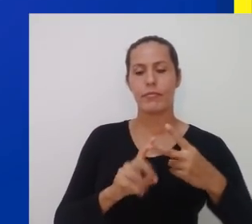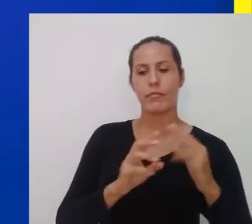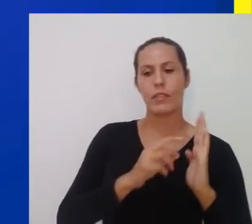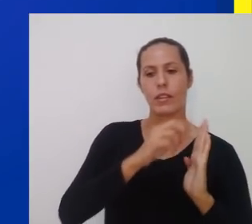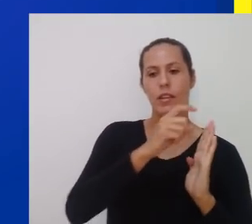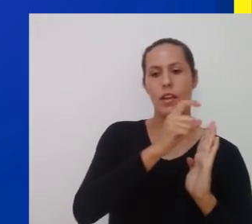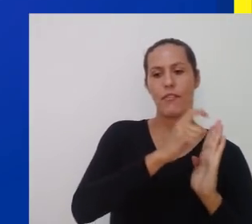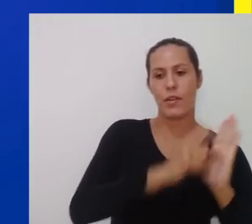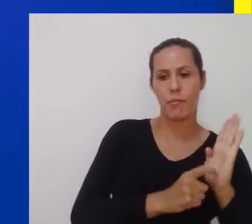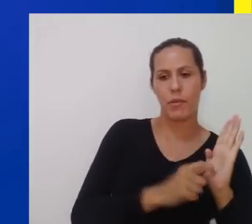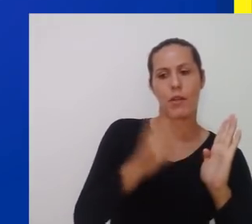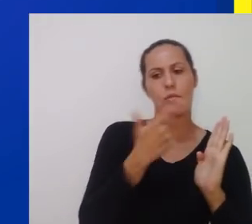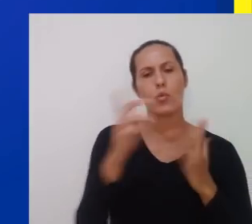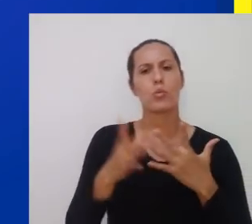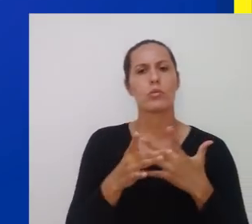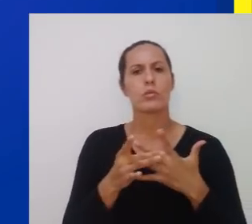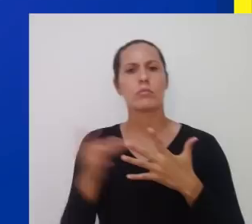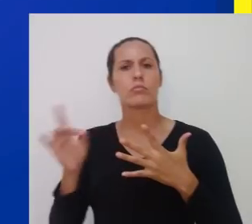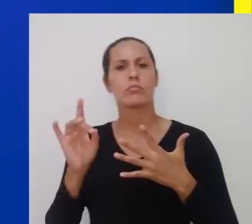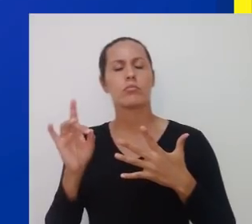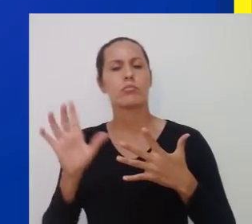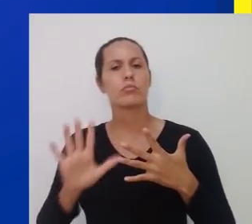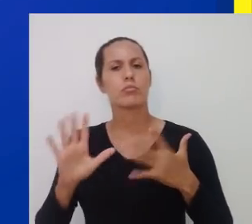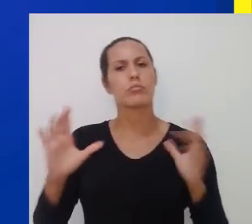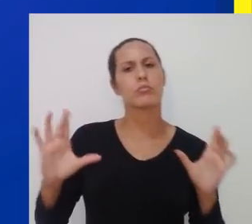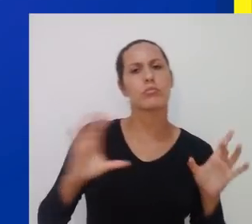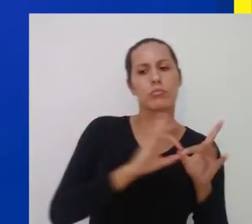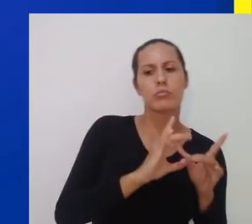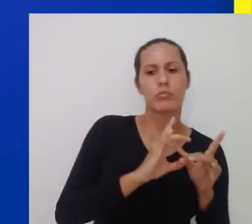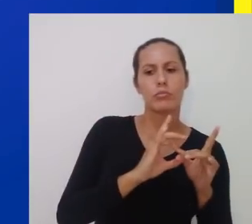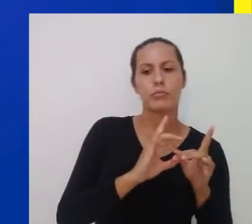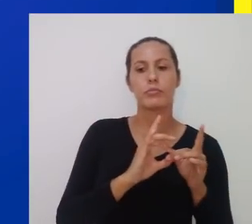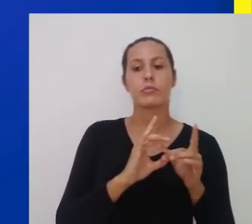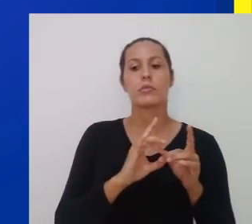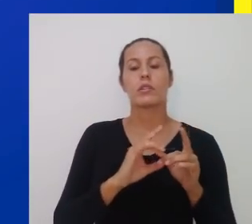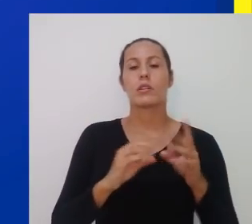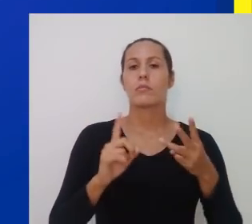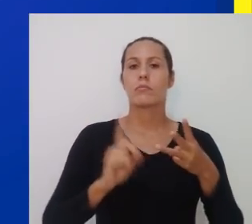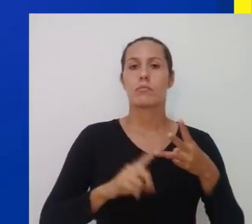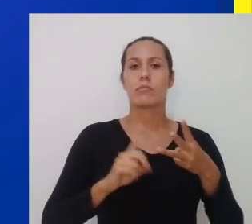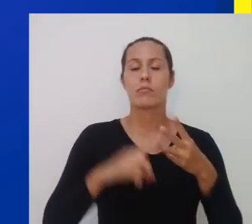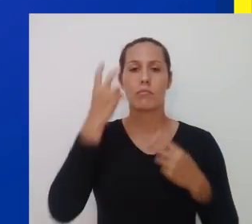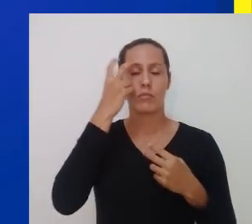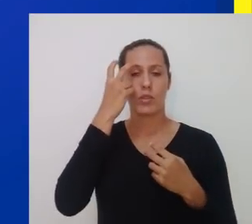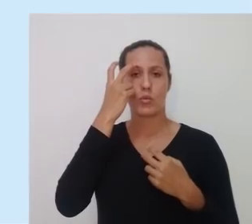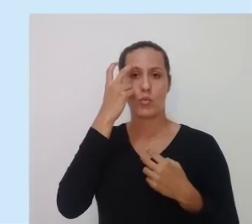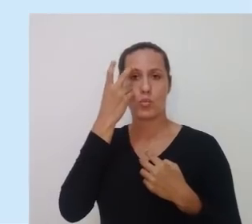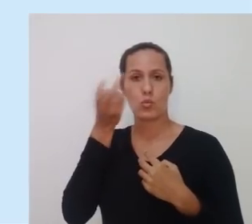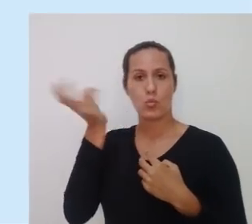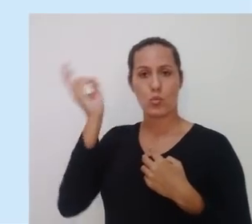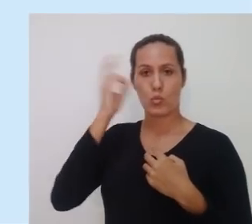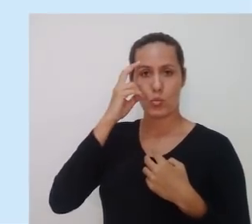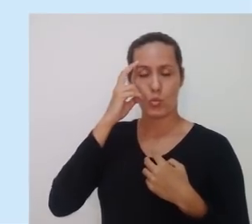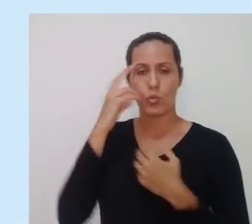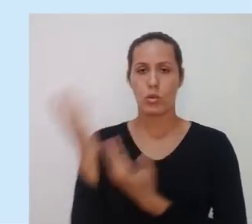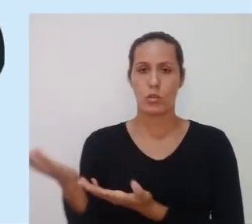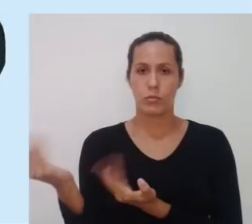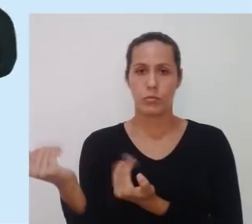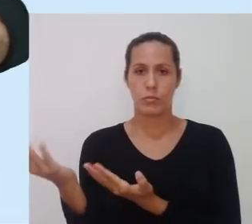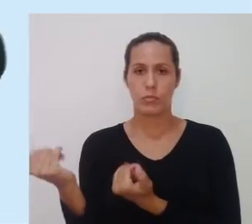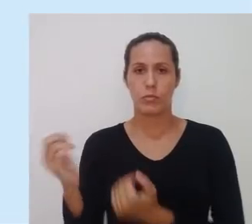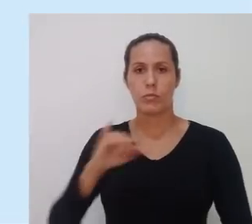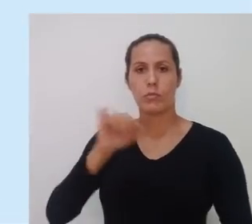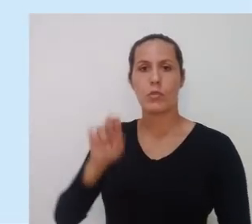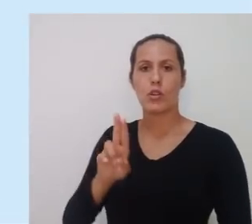Relação do verbal com outras semioses, cultura juvenil. Olha para mim aqui. Nós vamos falar